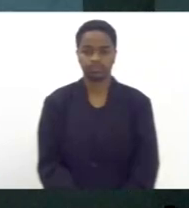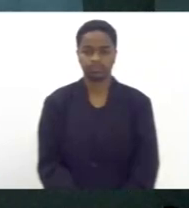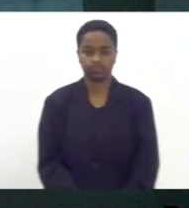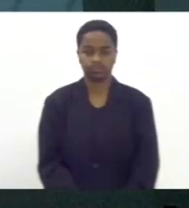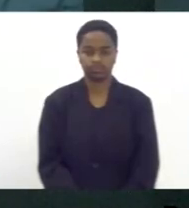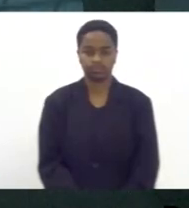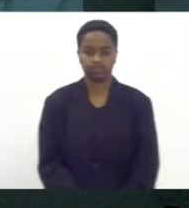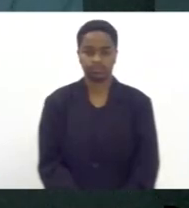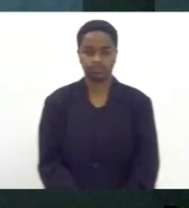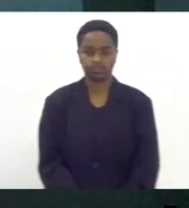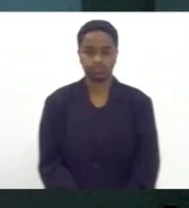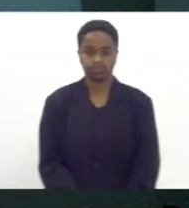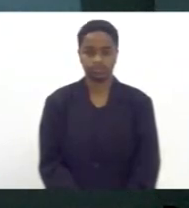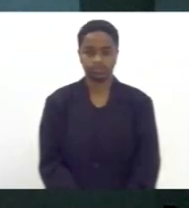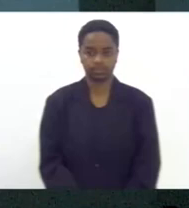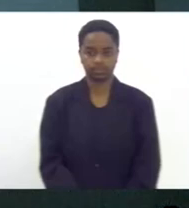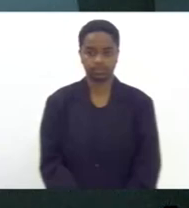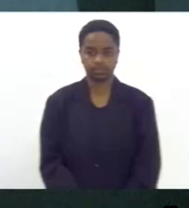Deputados